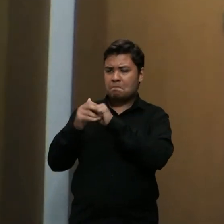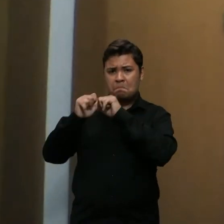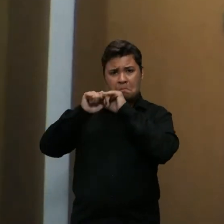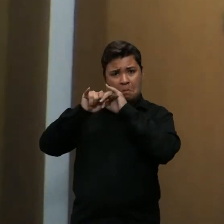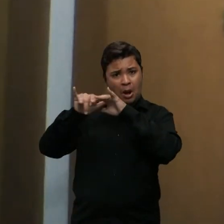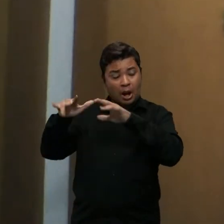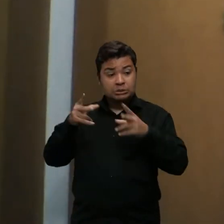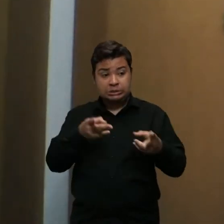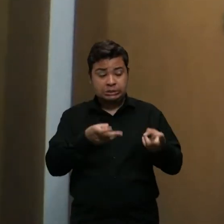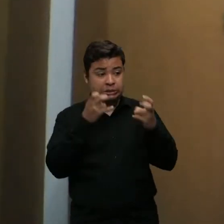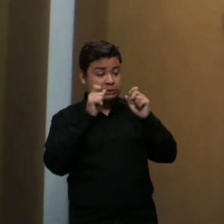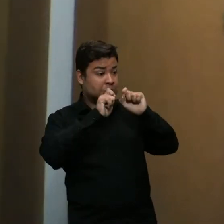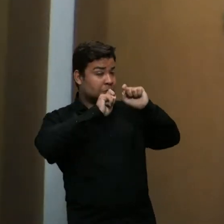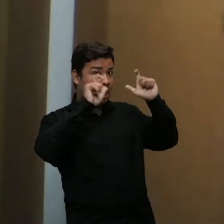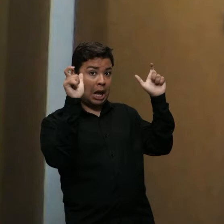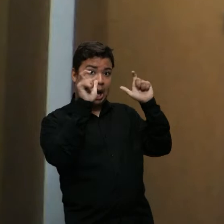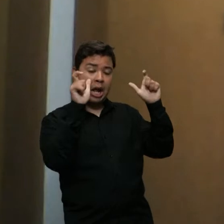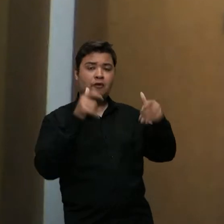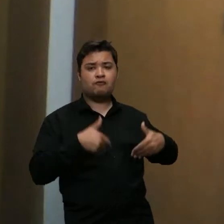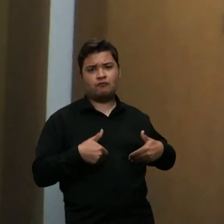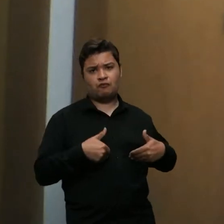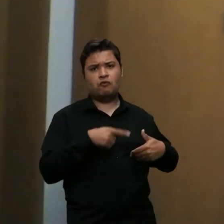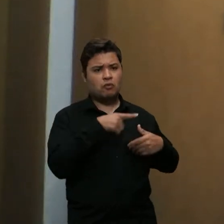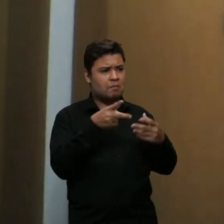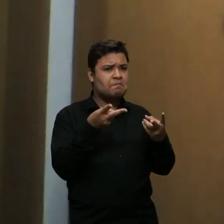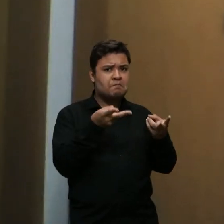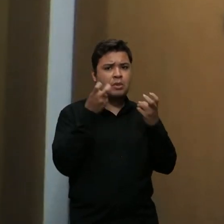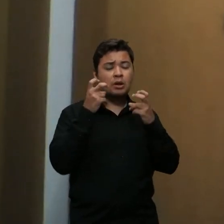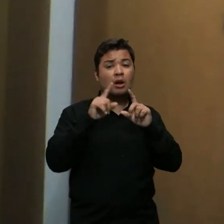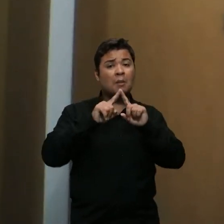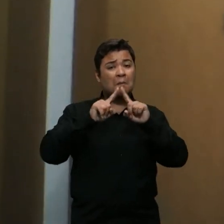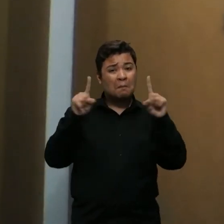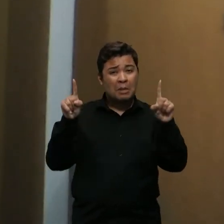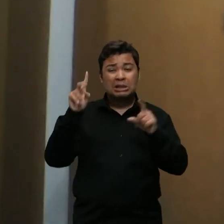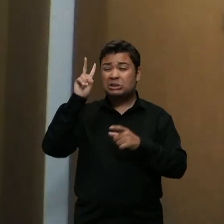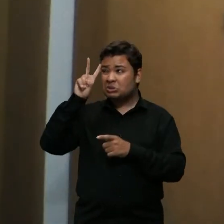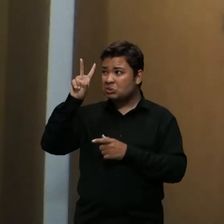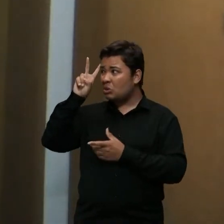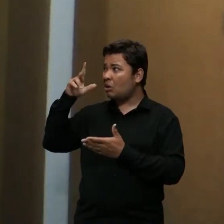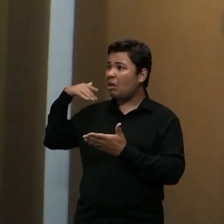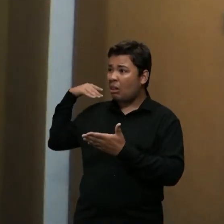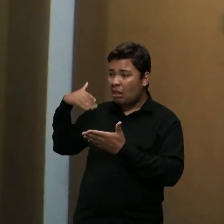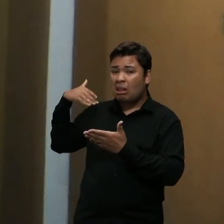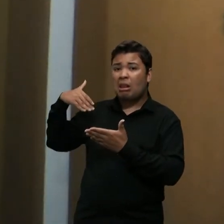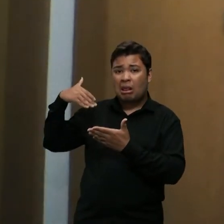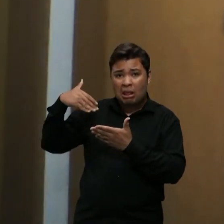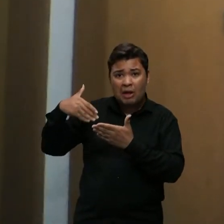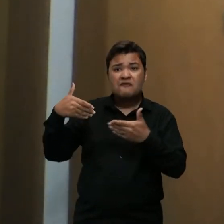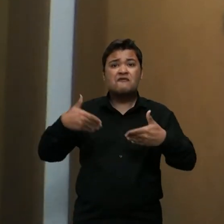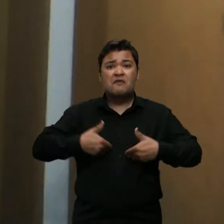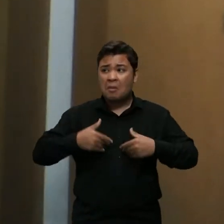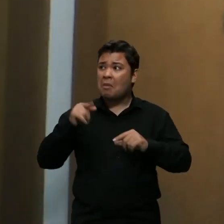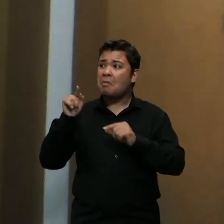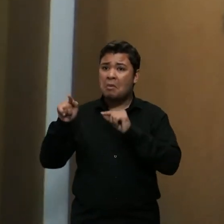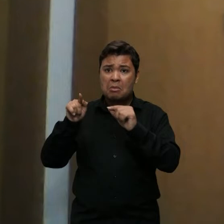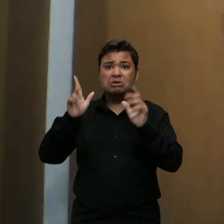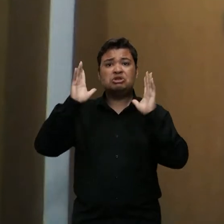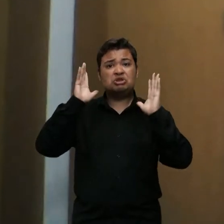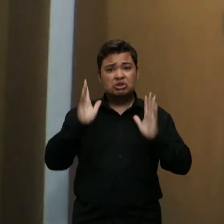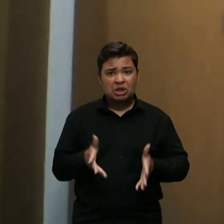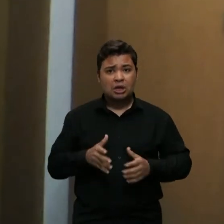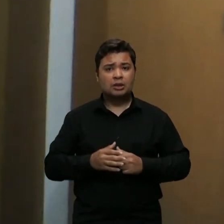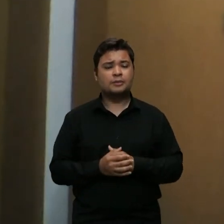trazer mais a evidência da fome, mas a fome ela é fruto de um processo histórico, né? E pensando aí, Gustavo, quais